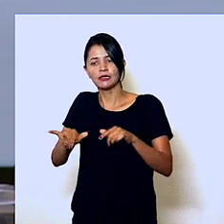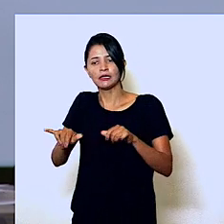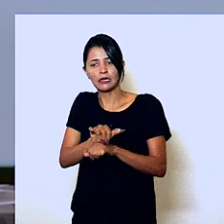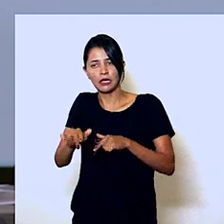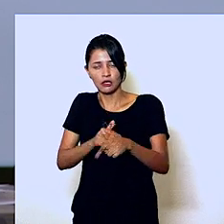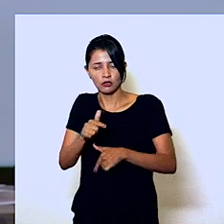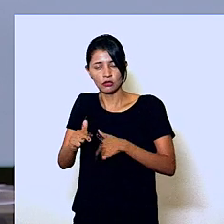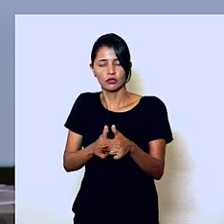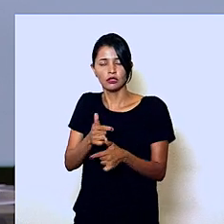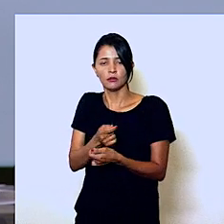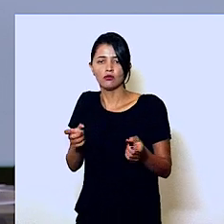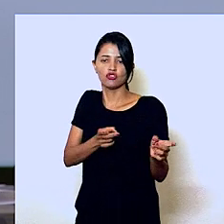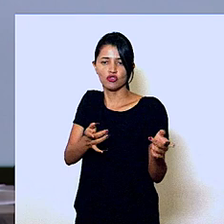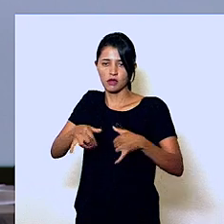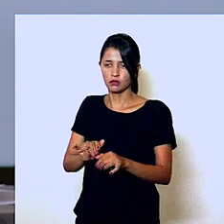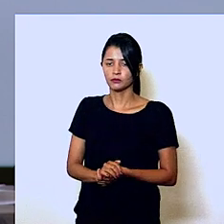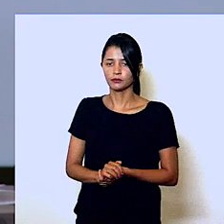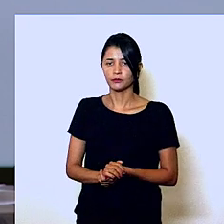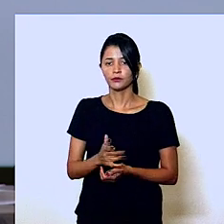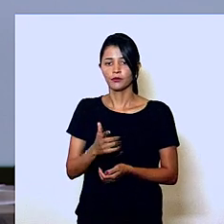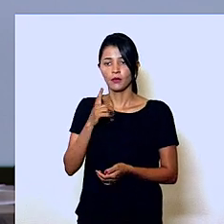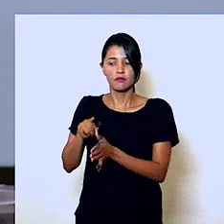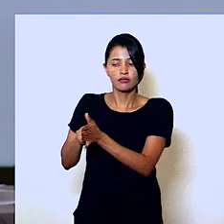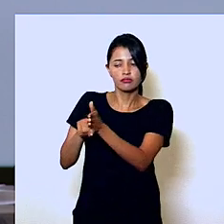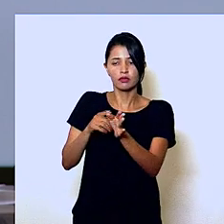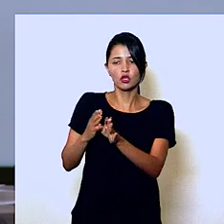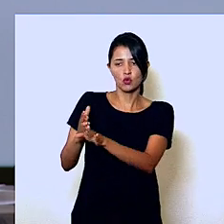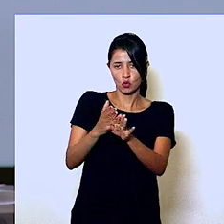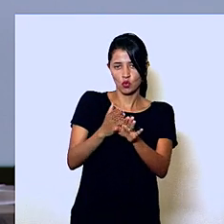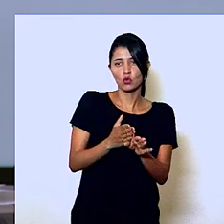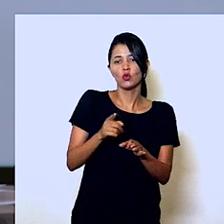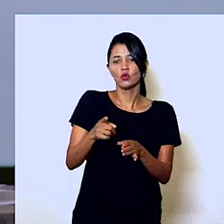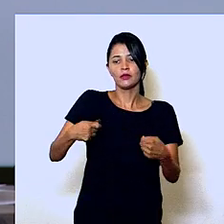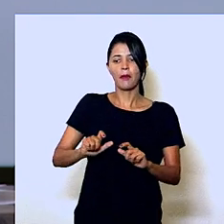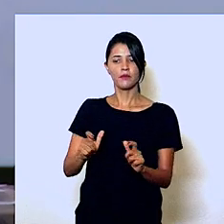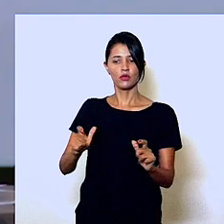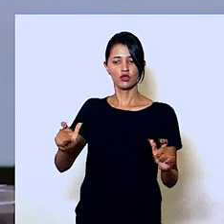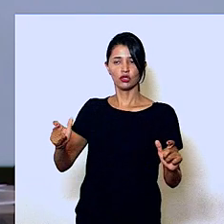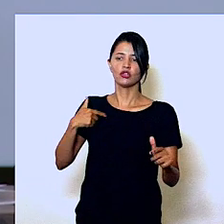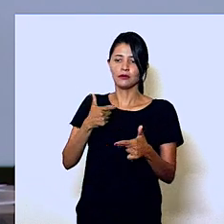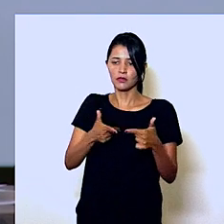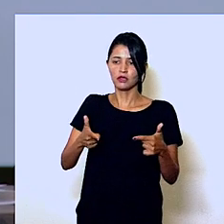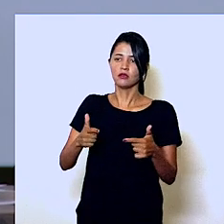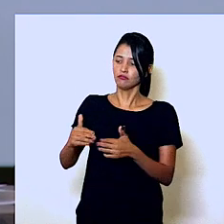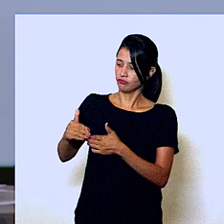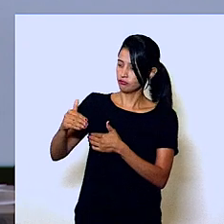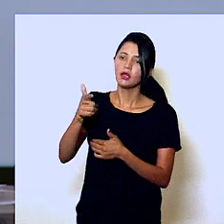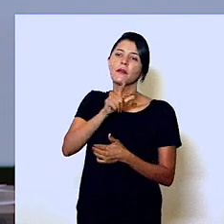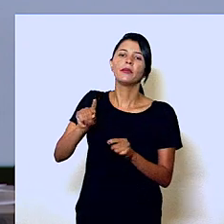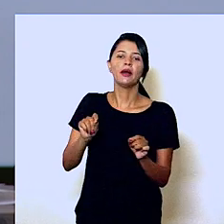O diagnóstico da necessidade de mecanismo abrangente e de visão de longo prazo para as iniciativas comerciais do